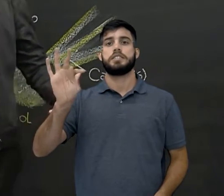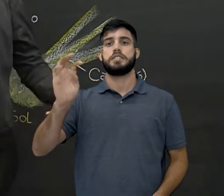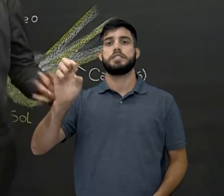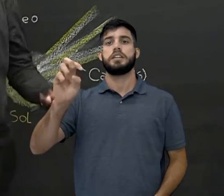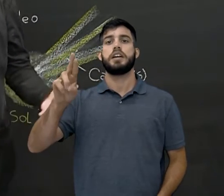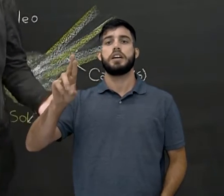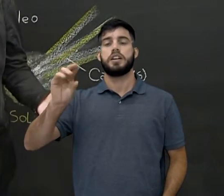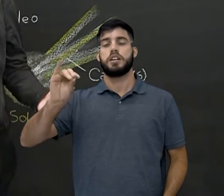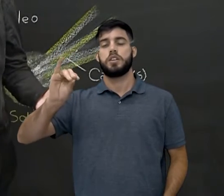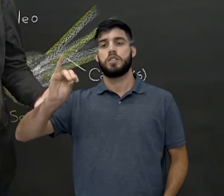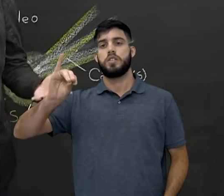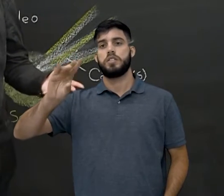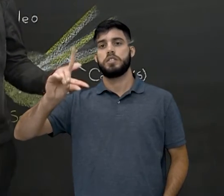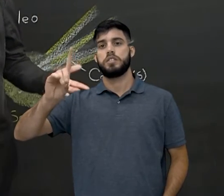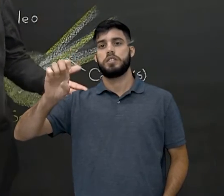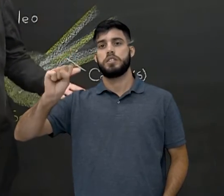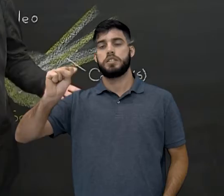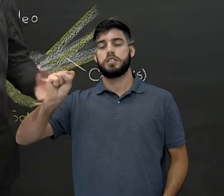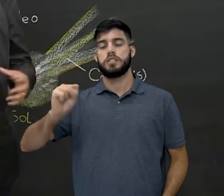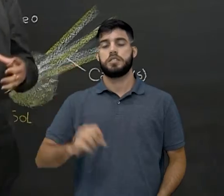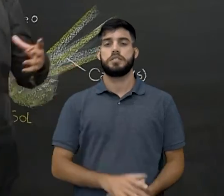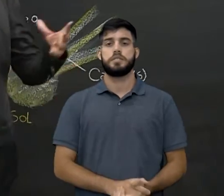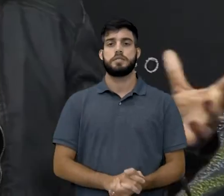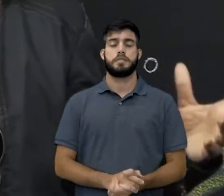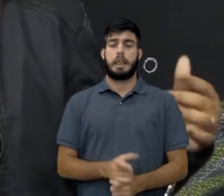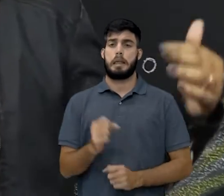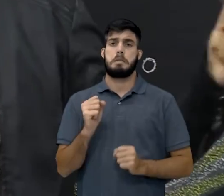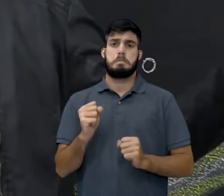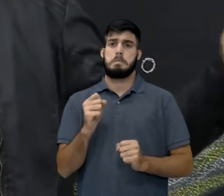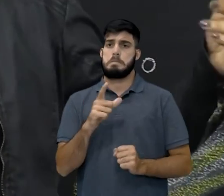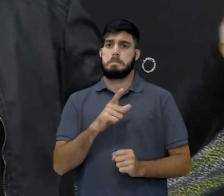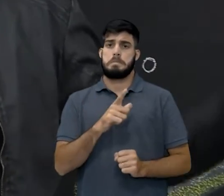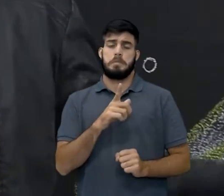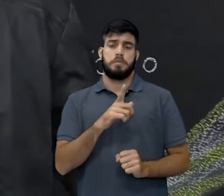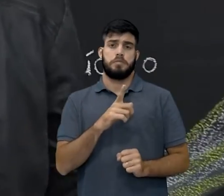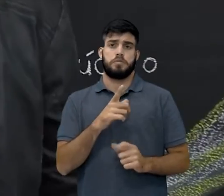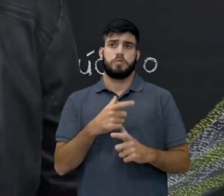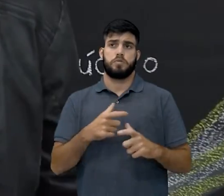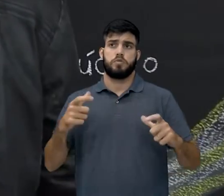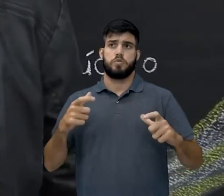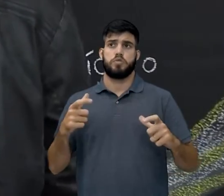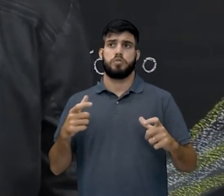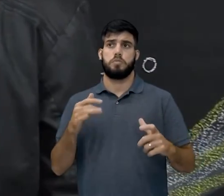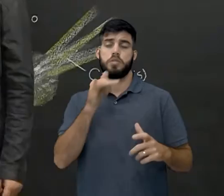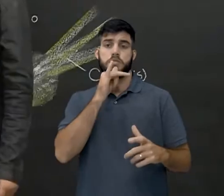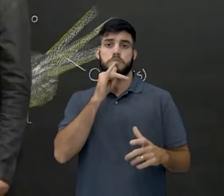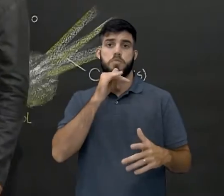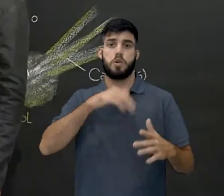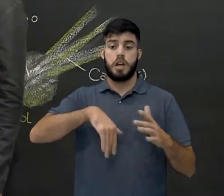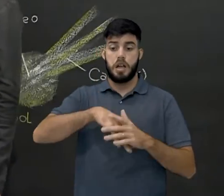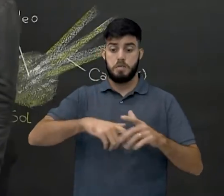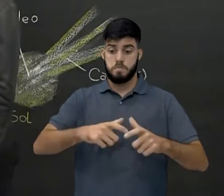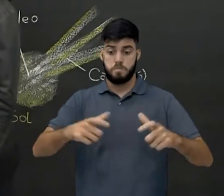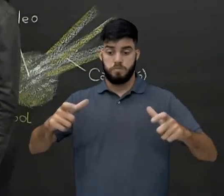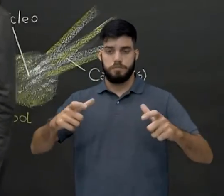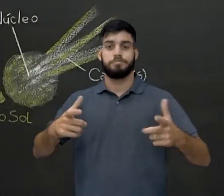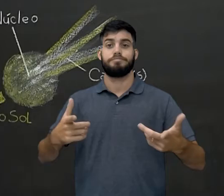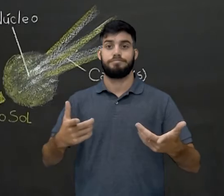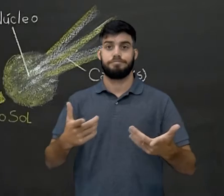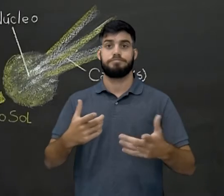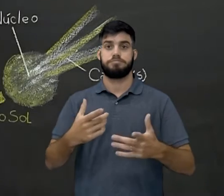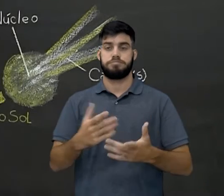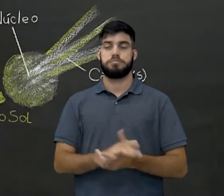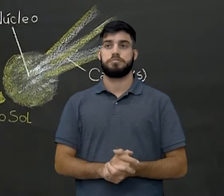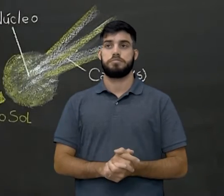falo de blocos e grandes blocos, pode ser algo do tamanho, por exemplo, de um campo, 2 campos de futebol. Já